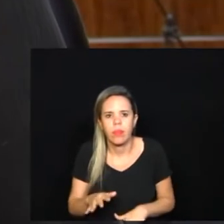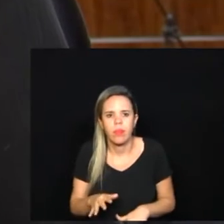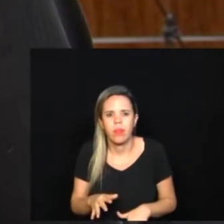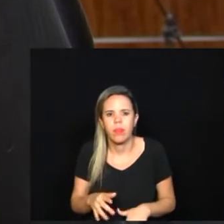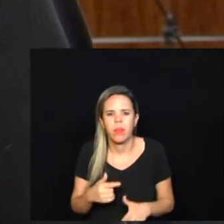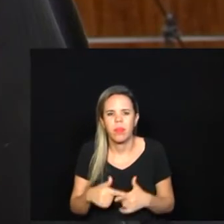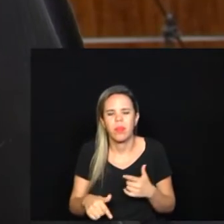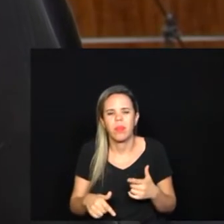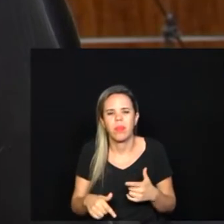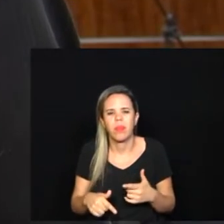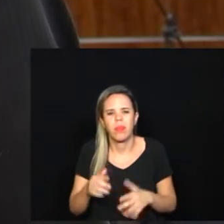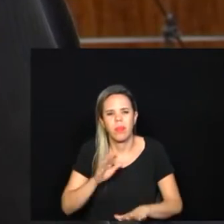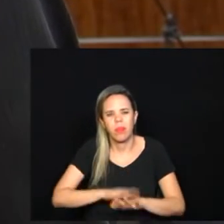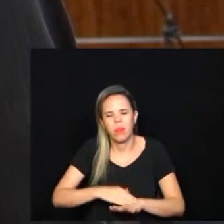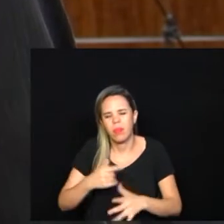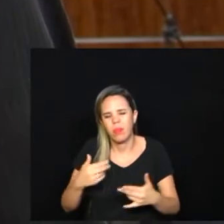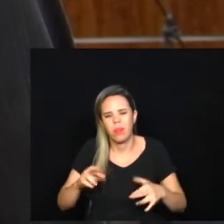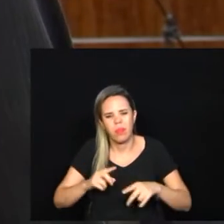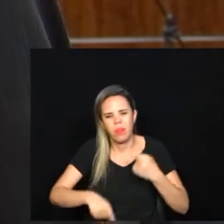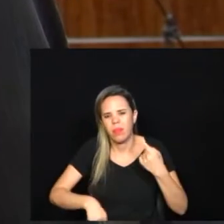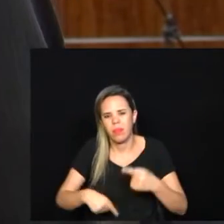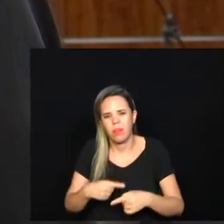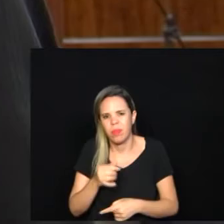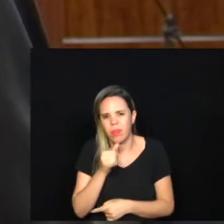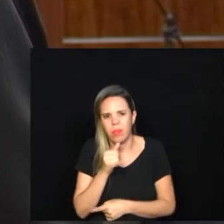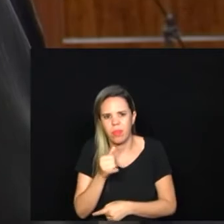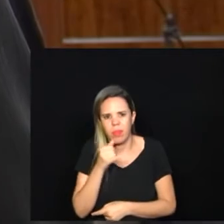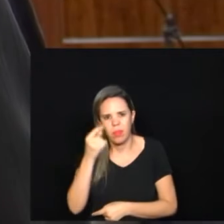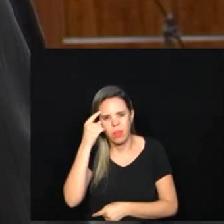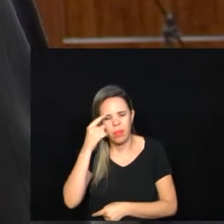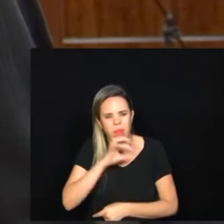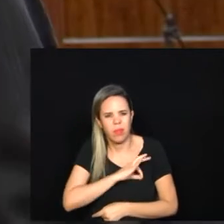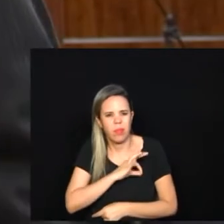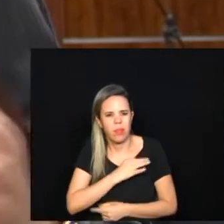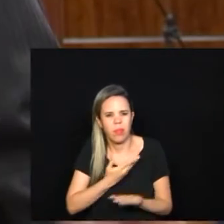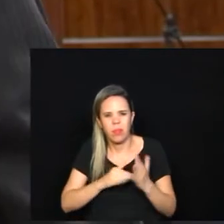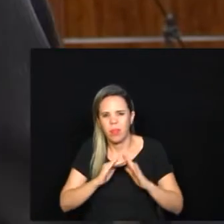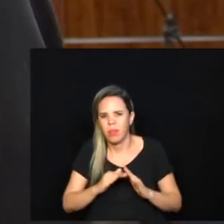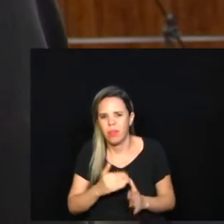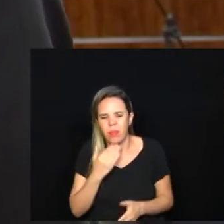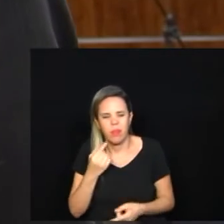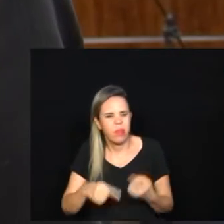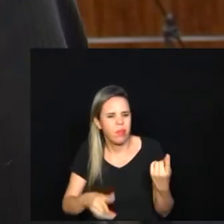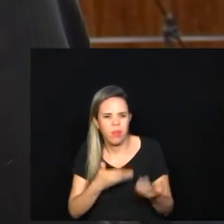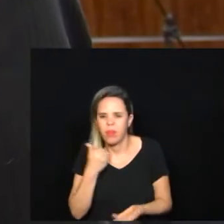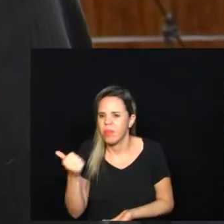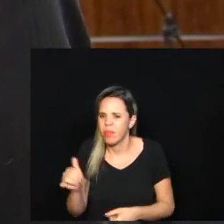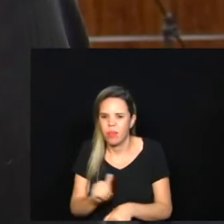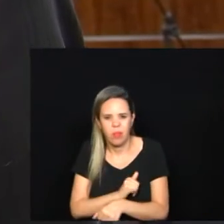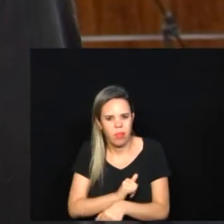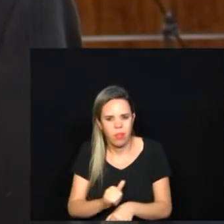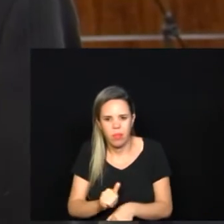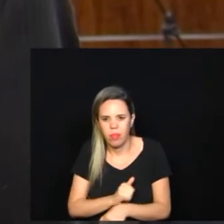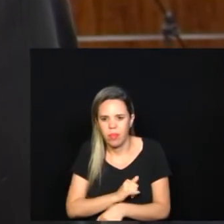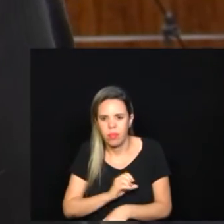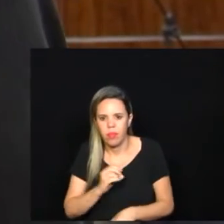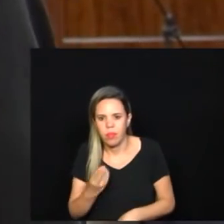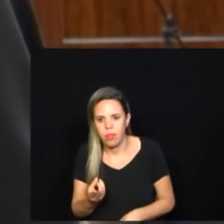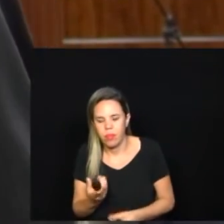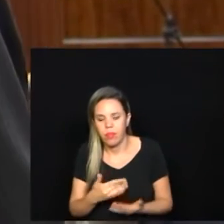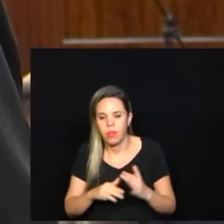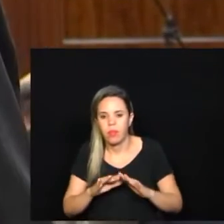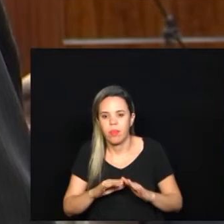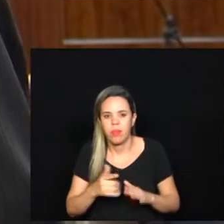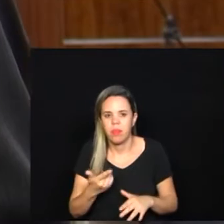consomem discussões ideológicas, como por exemplo essa ideia de militarização, que não é o melhor caminho, ou então da escola